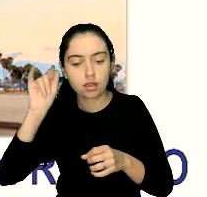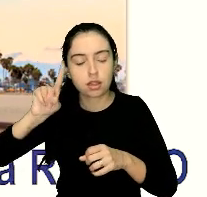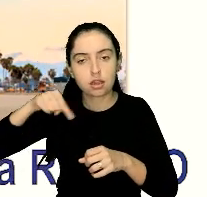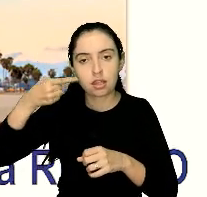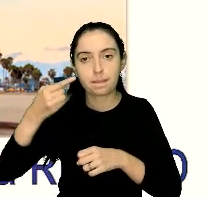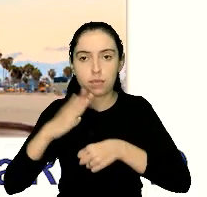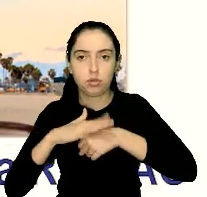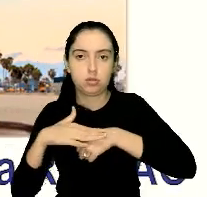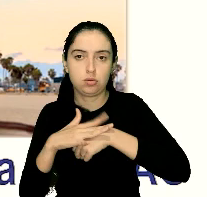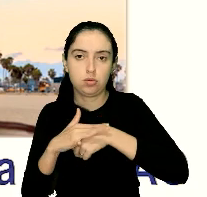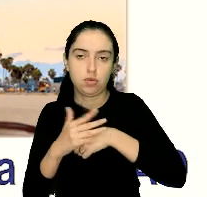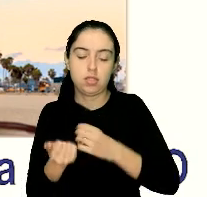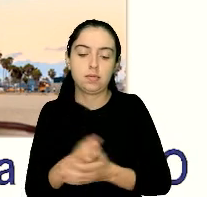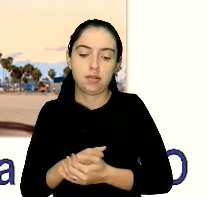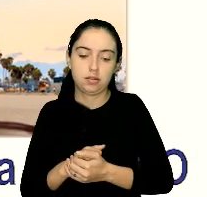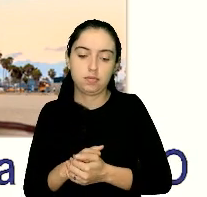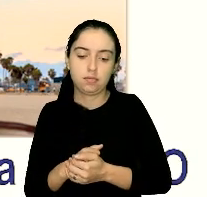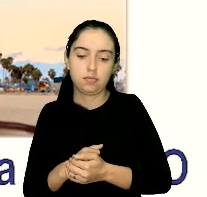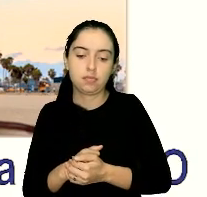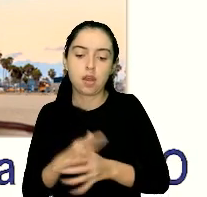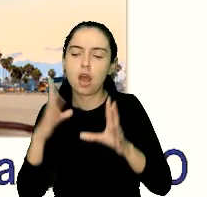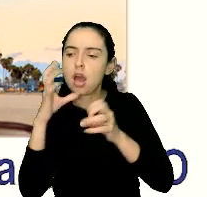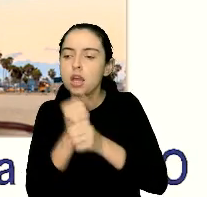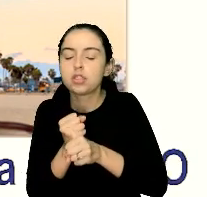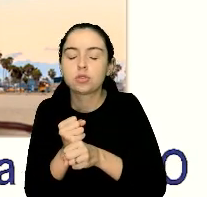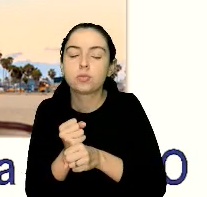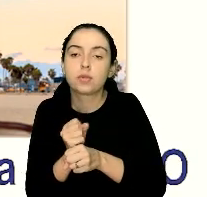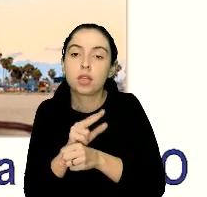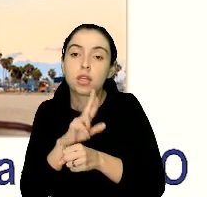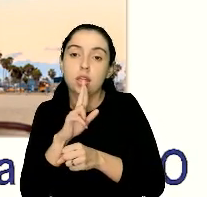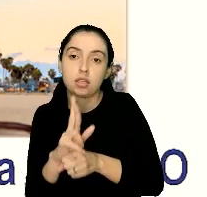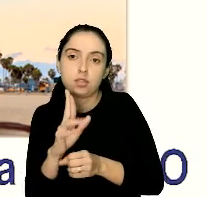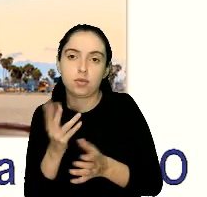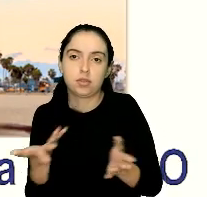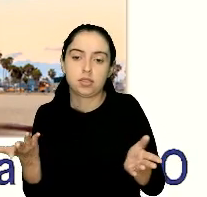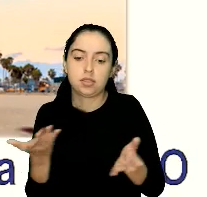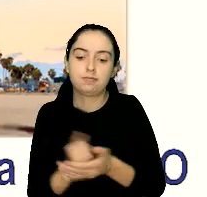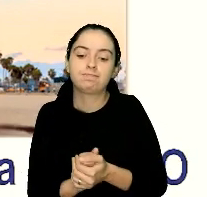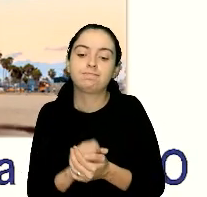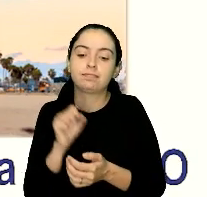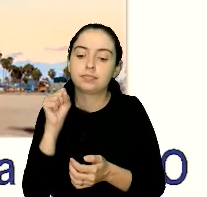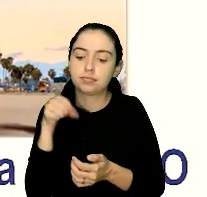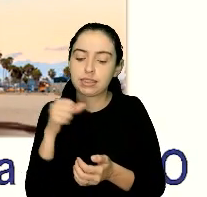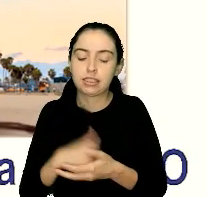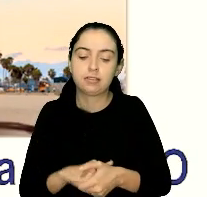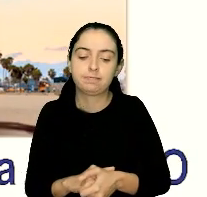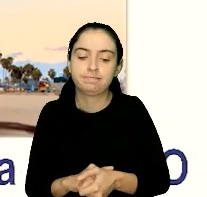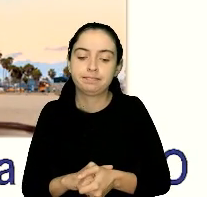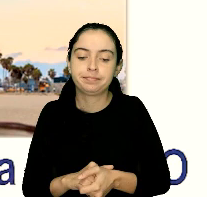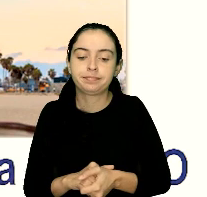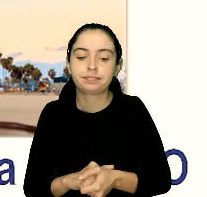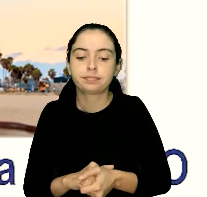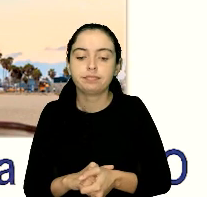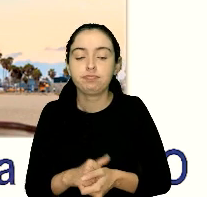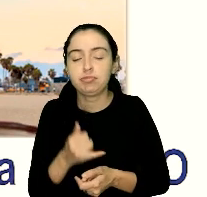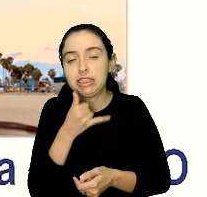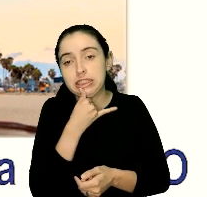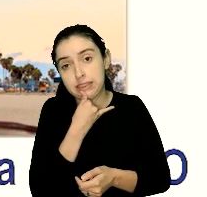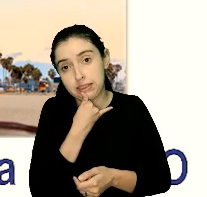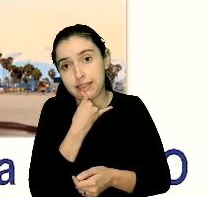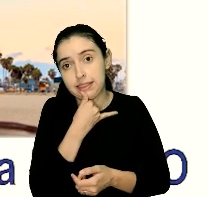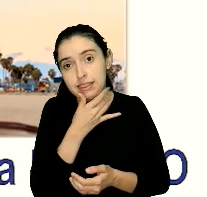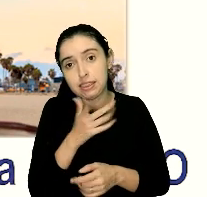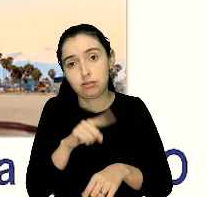adoecimento. Então, de maneira bem resumida, seria isso. Isso. E, infelizmente, a gente